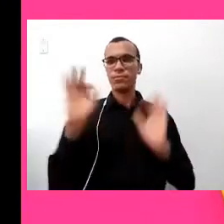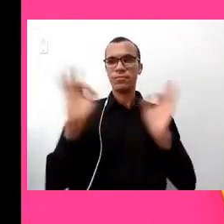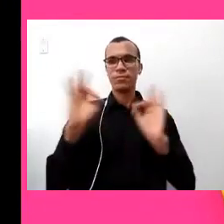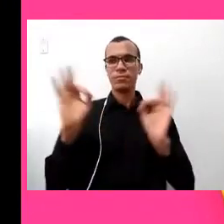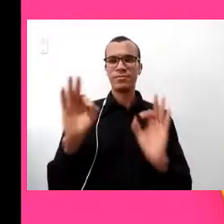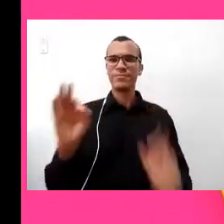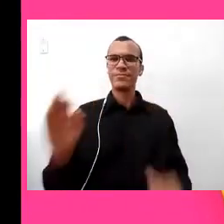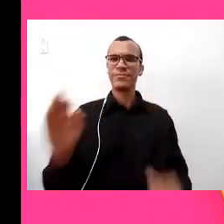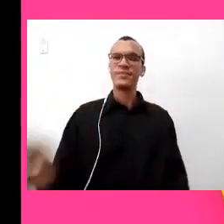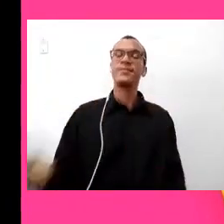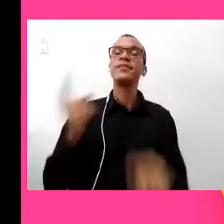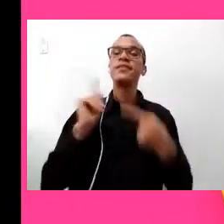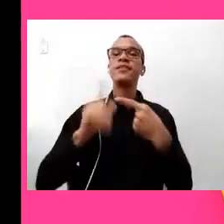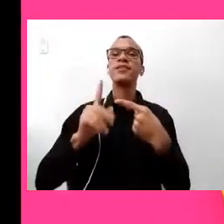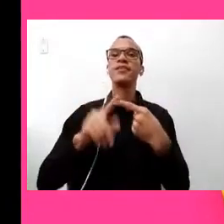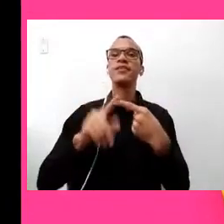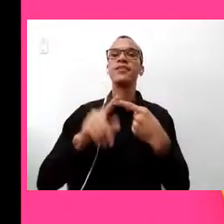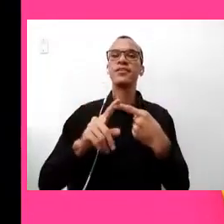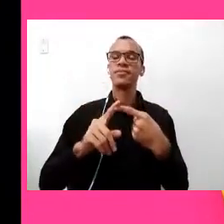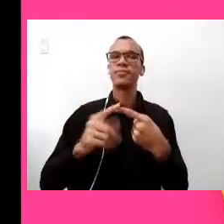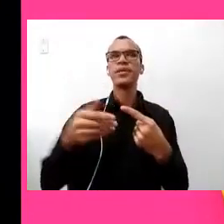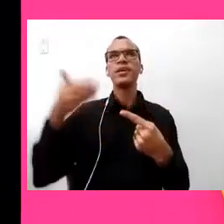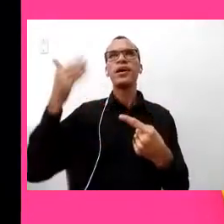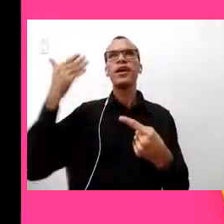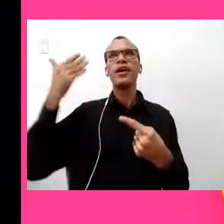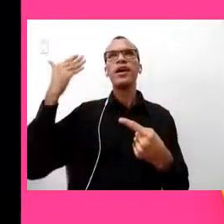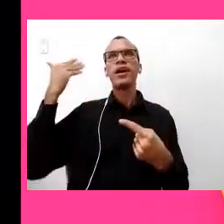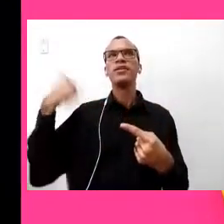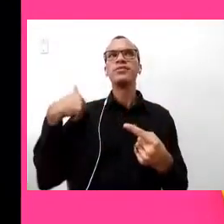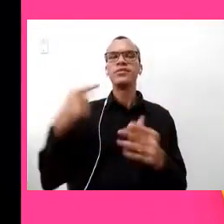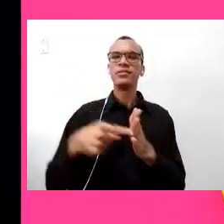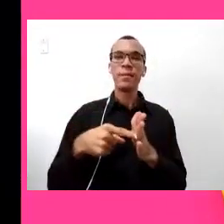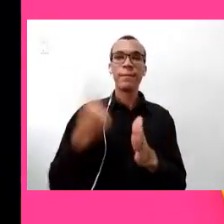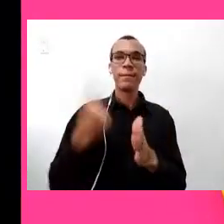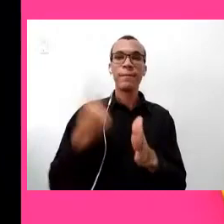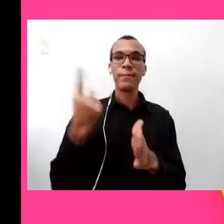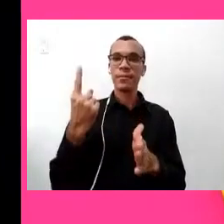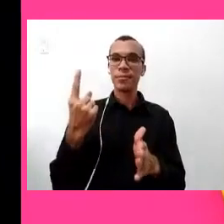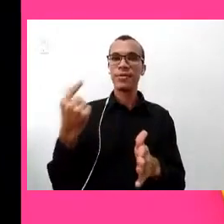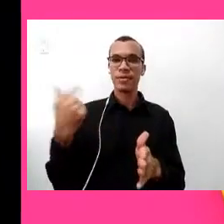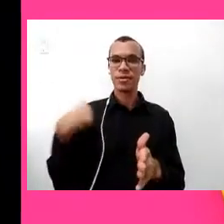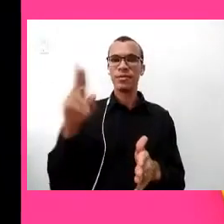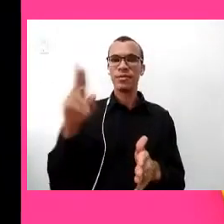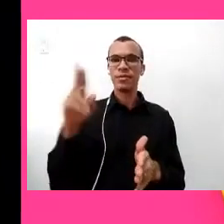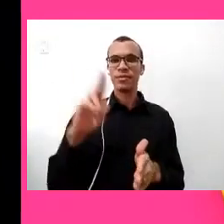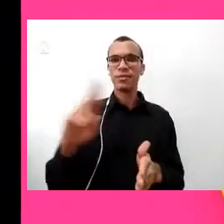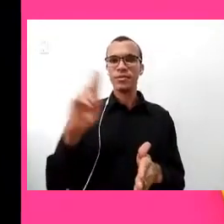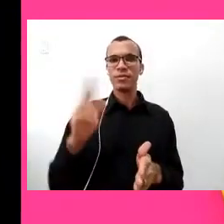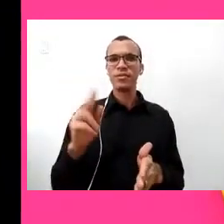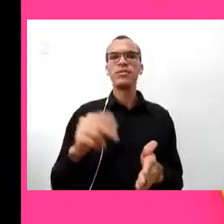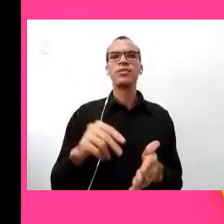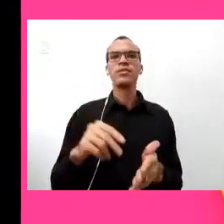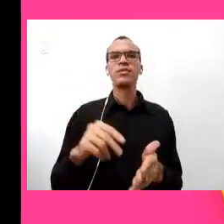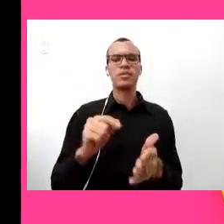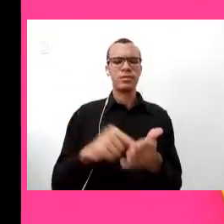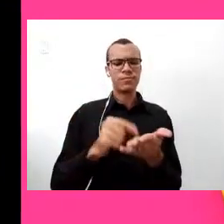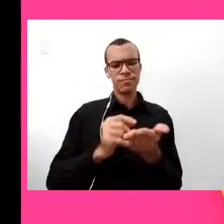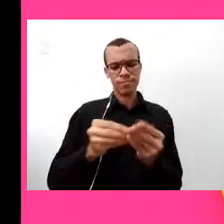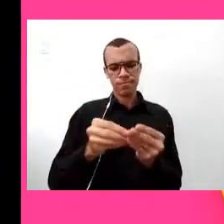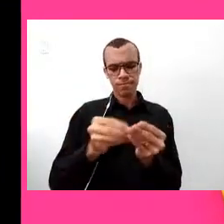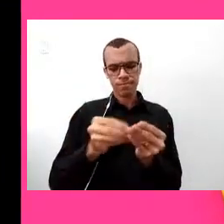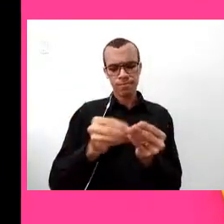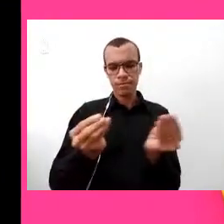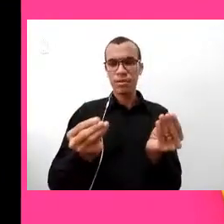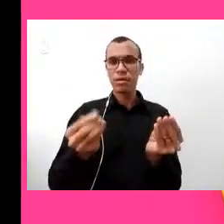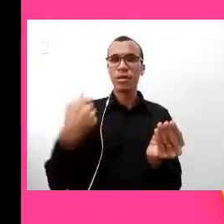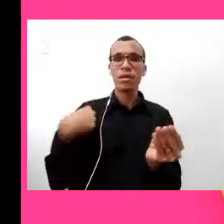Por que eu falo isso? Uma vez, quando eu fui fazer a primeira vez que eu usei essa técnica, eu destaquei todos